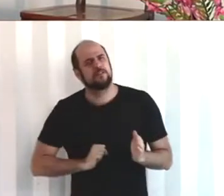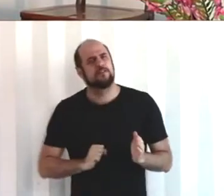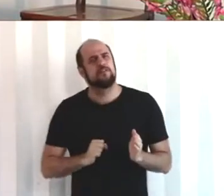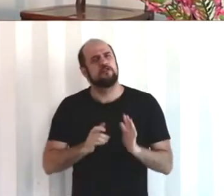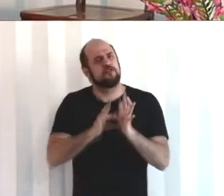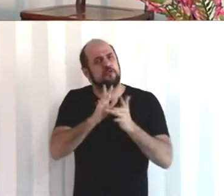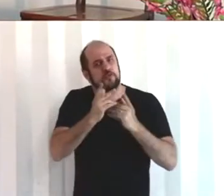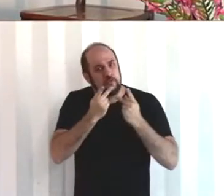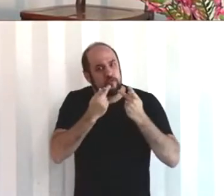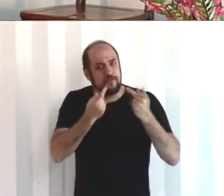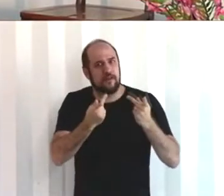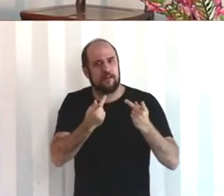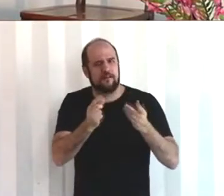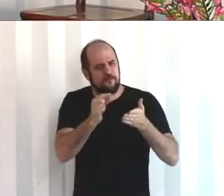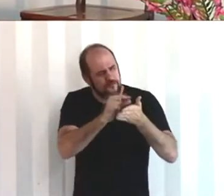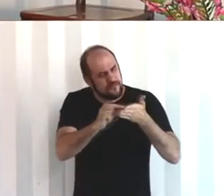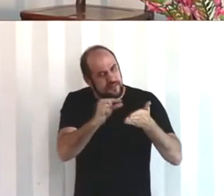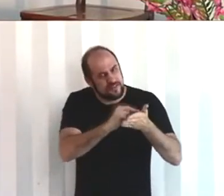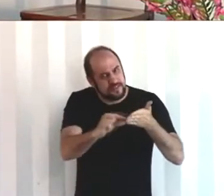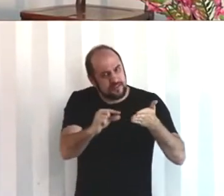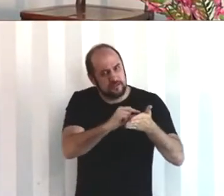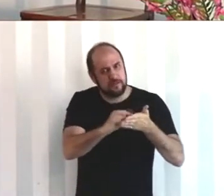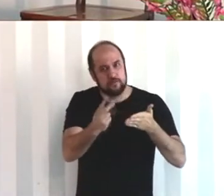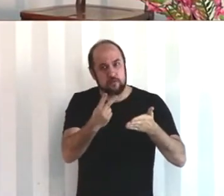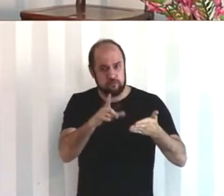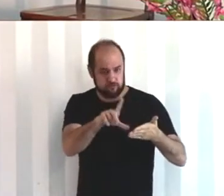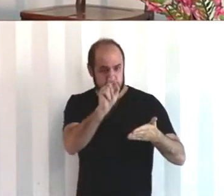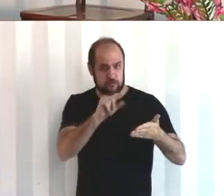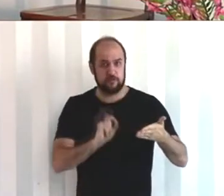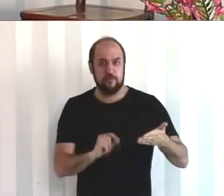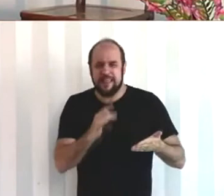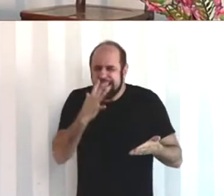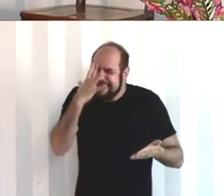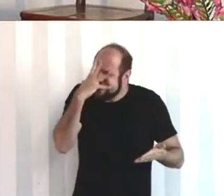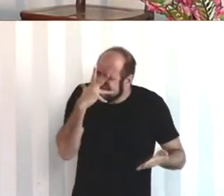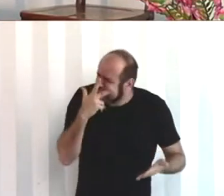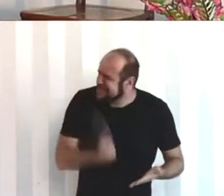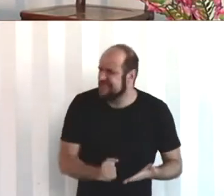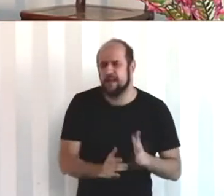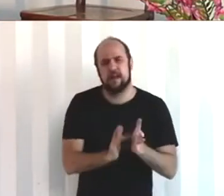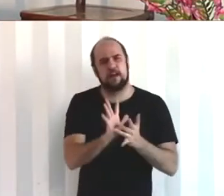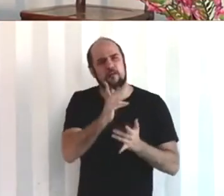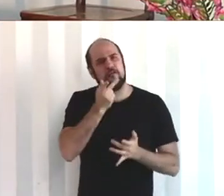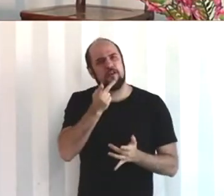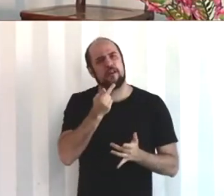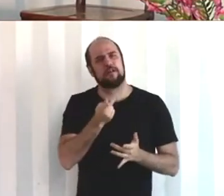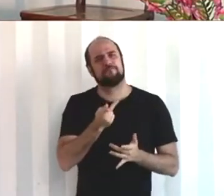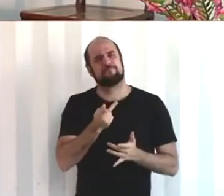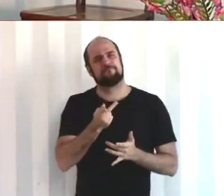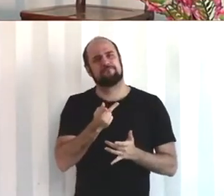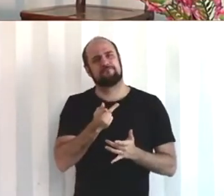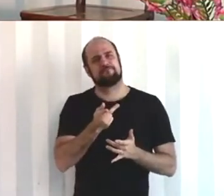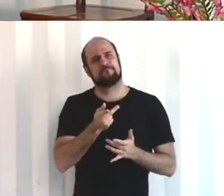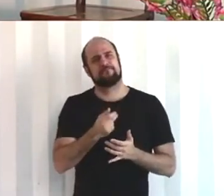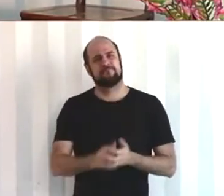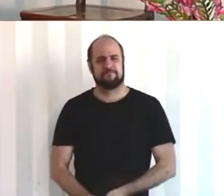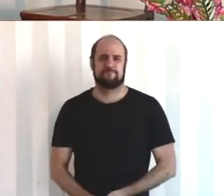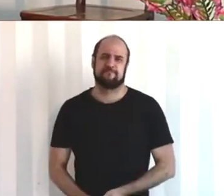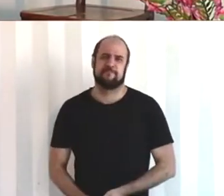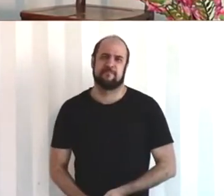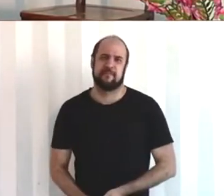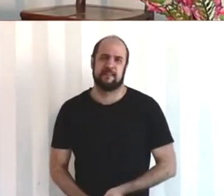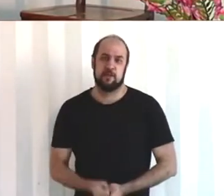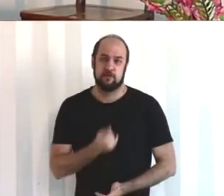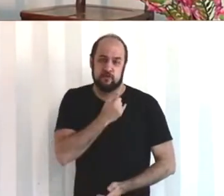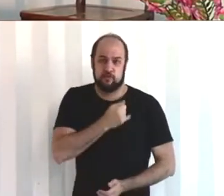Jesus. 2 versículos ali apenas destacam uma coisa linda que Jesus está falando diante de Deus.